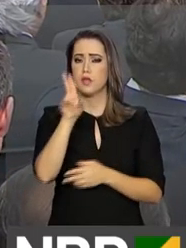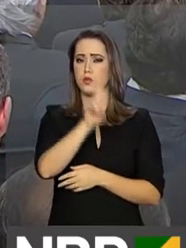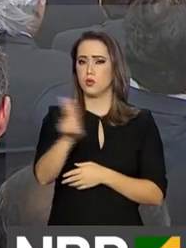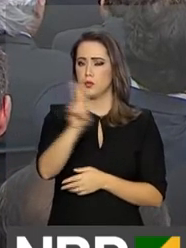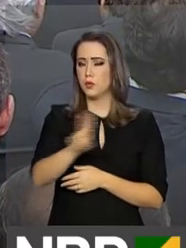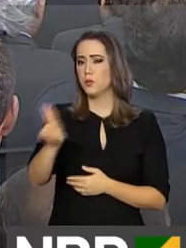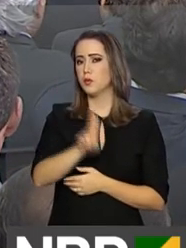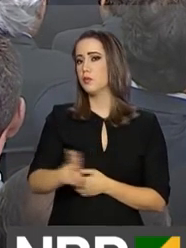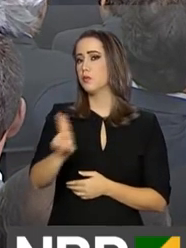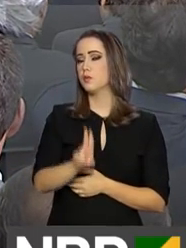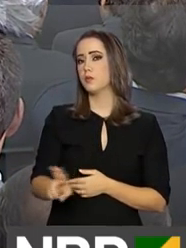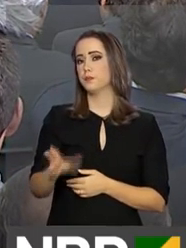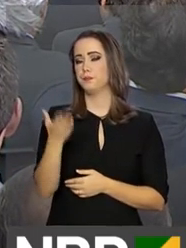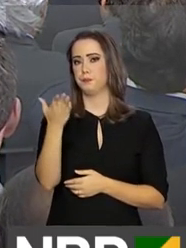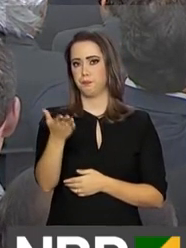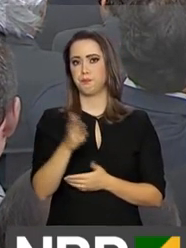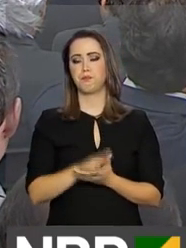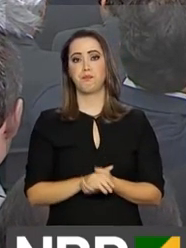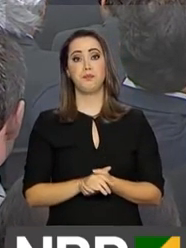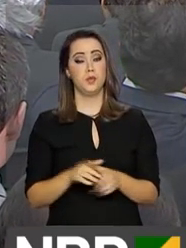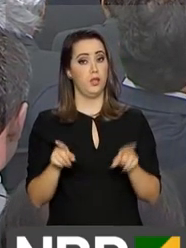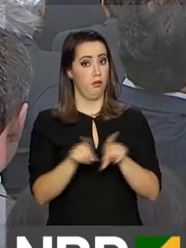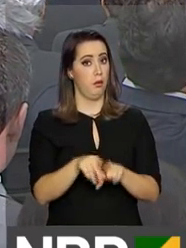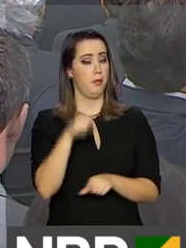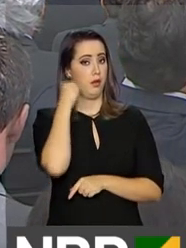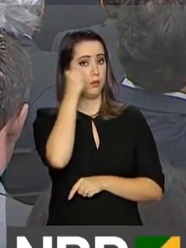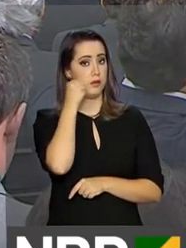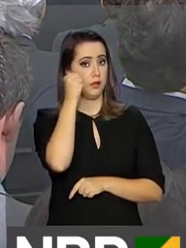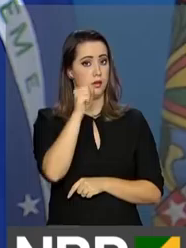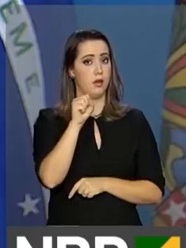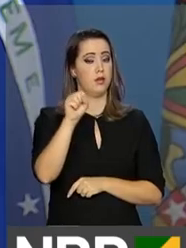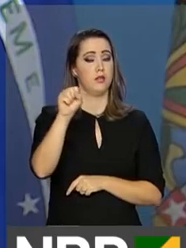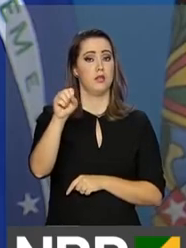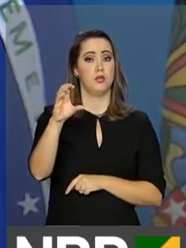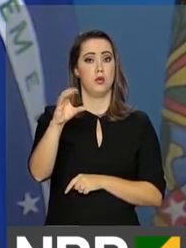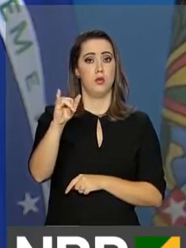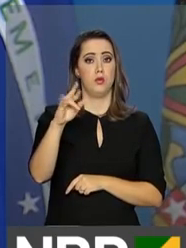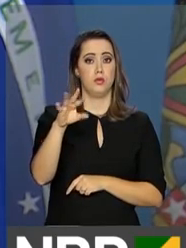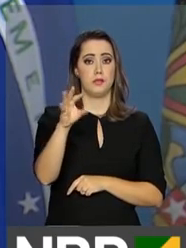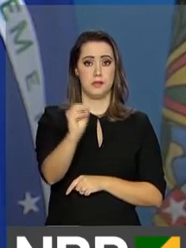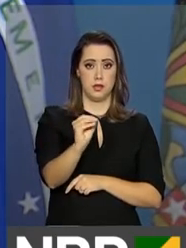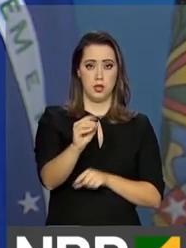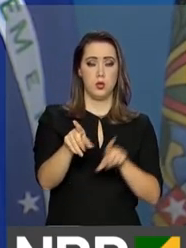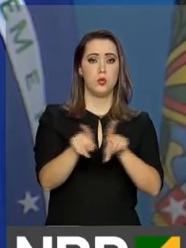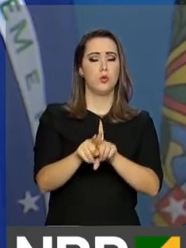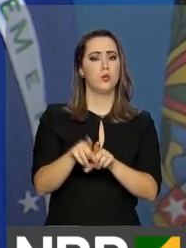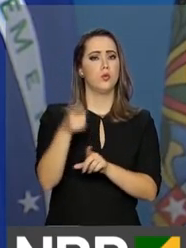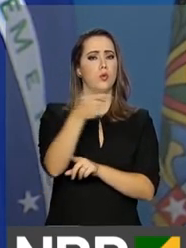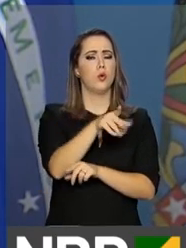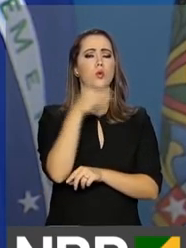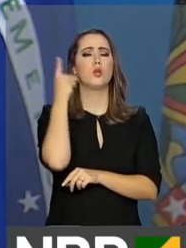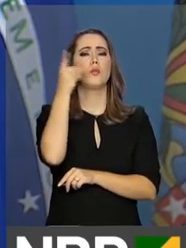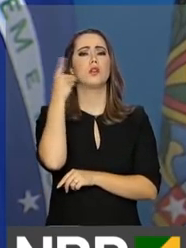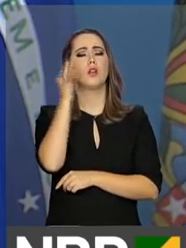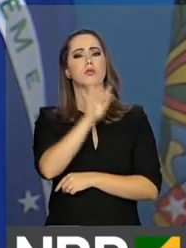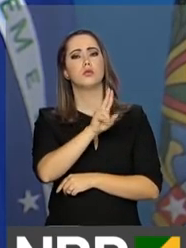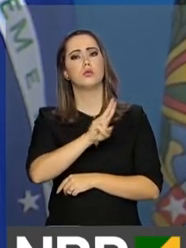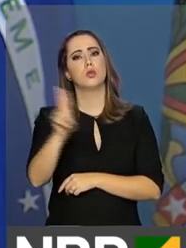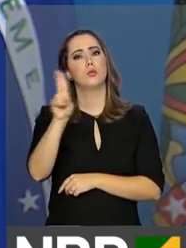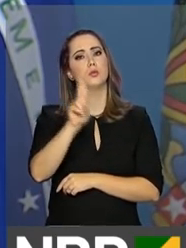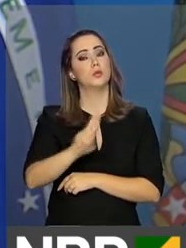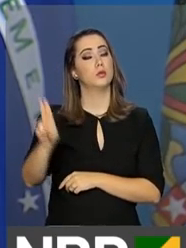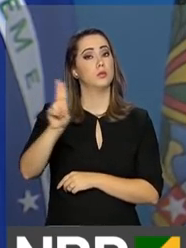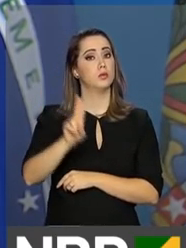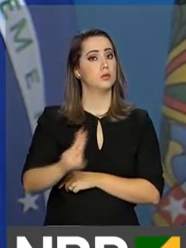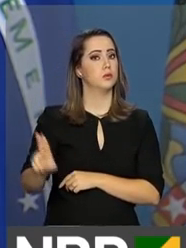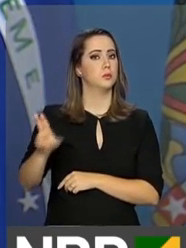Mendonça, o senador Ciro Nogueira, os senhores deputados Zé Rocha, Evandro Roman,